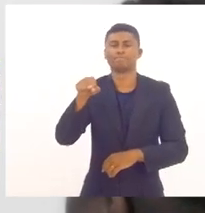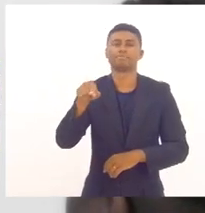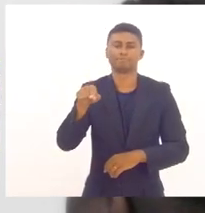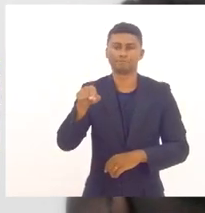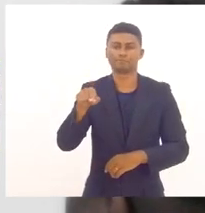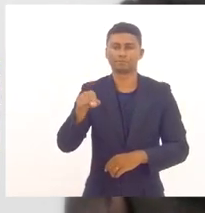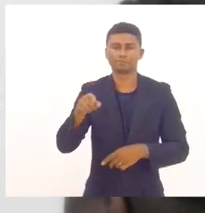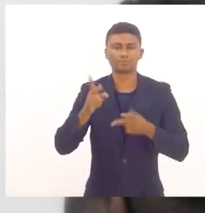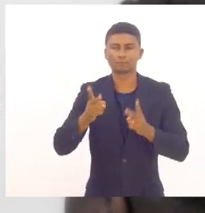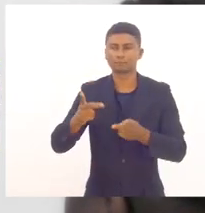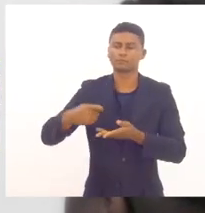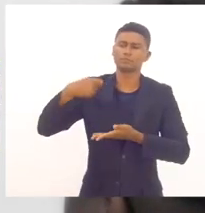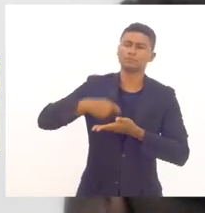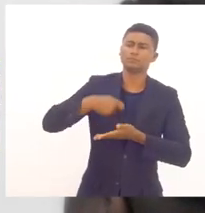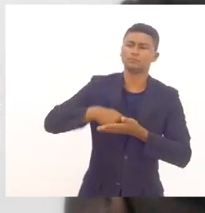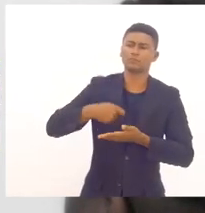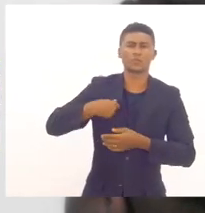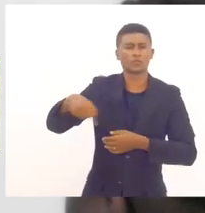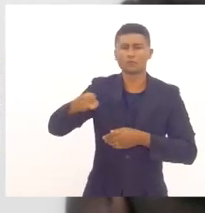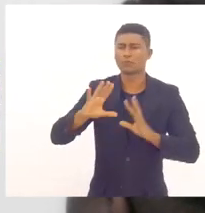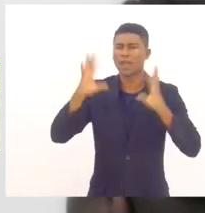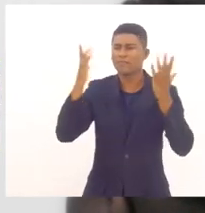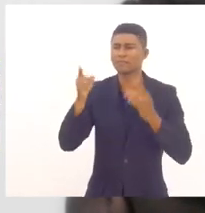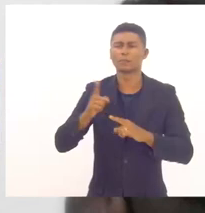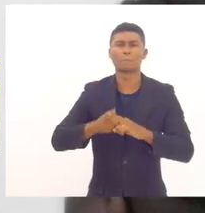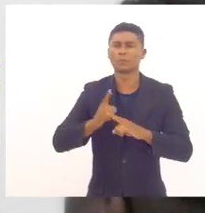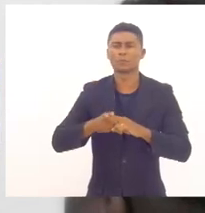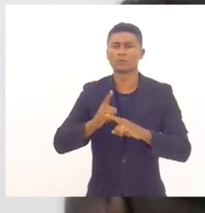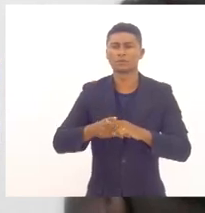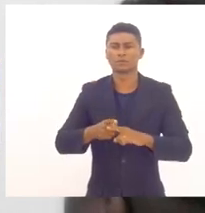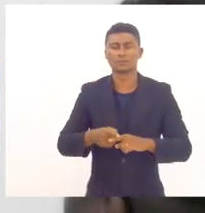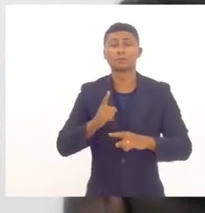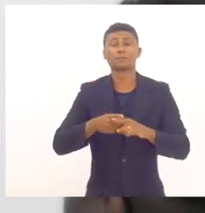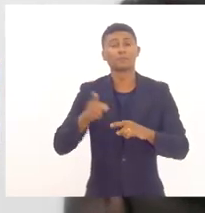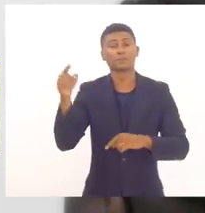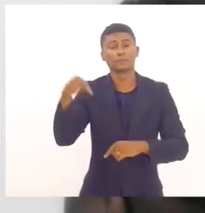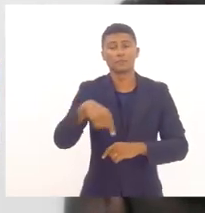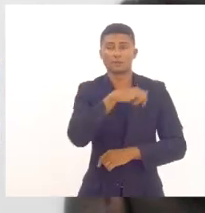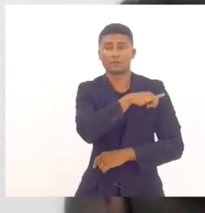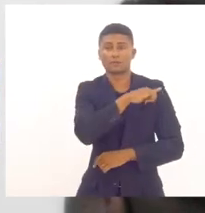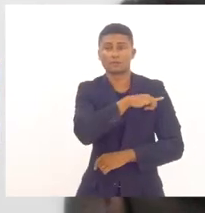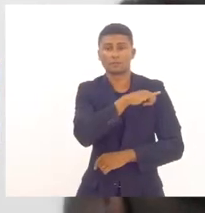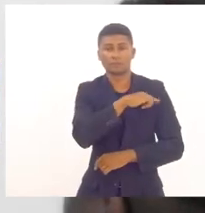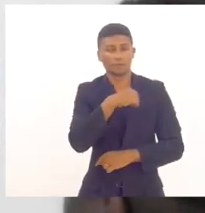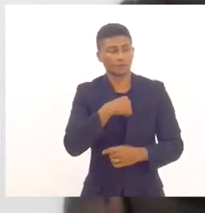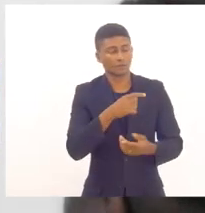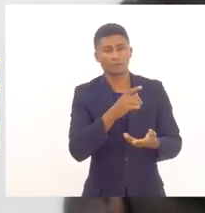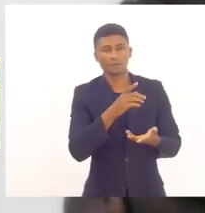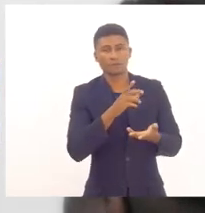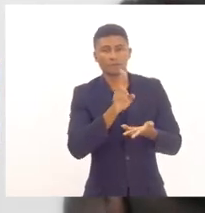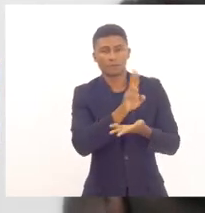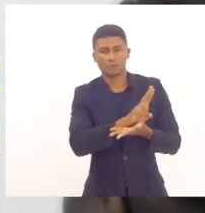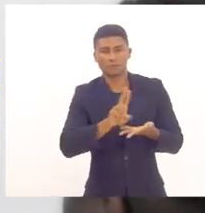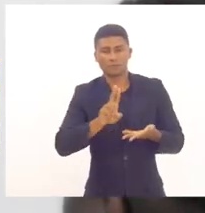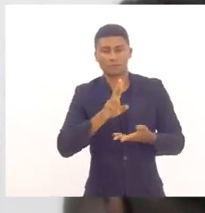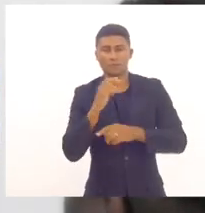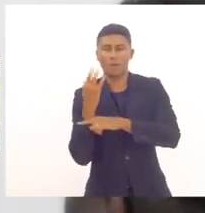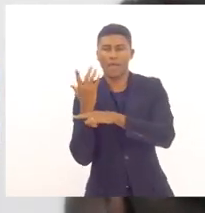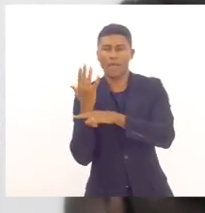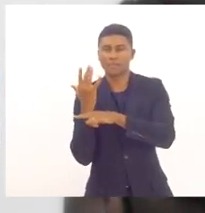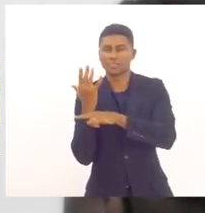me cobra por que eu não estive no evento dele. E quando ele veio para o Rio de Janeiro, foi eu que arrumei a UERJ para ele fazer um encontro mundial.